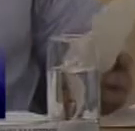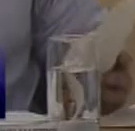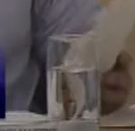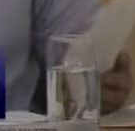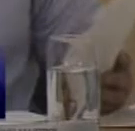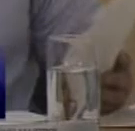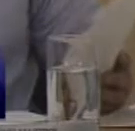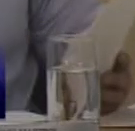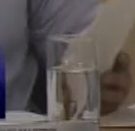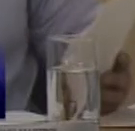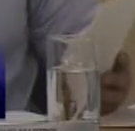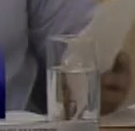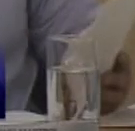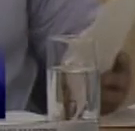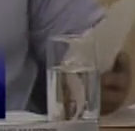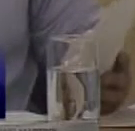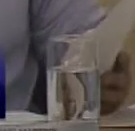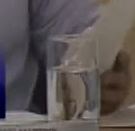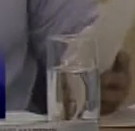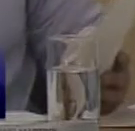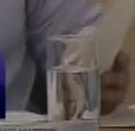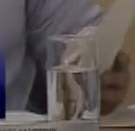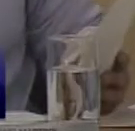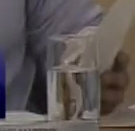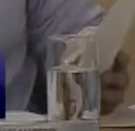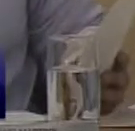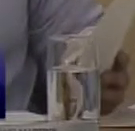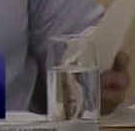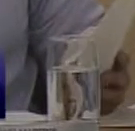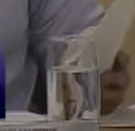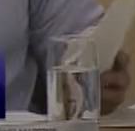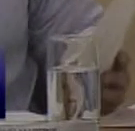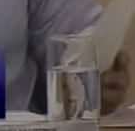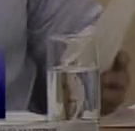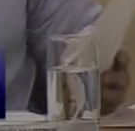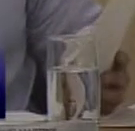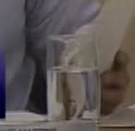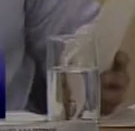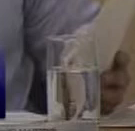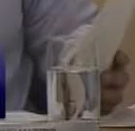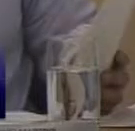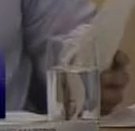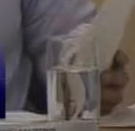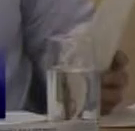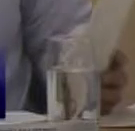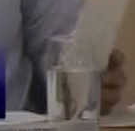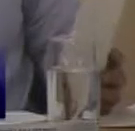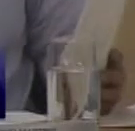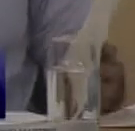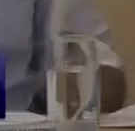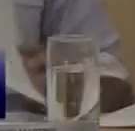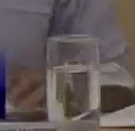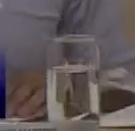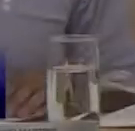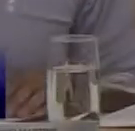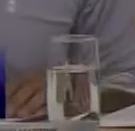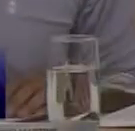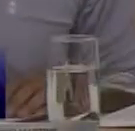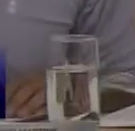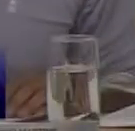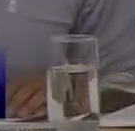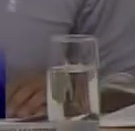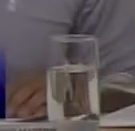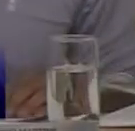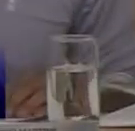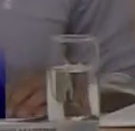Pascotto, também versa sobre a mesma rua, rua 13, do condomínio Terras de Limeira. Uma vez que a rua 13